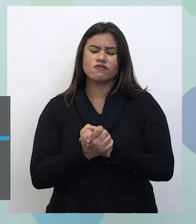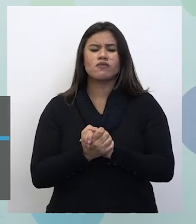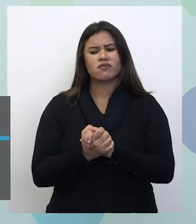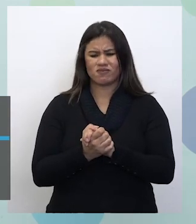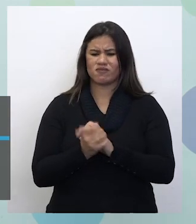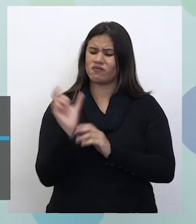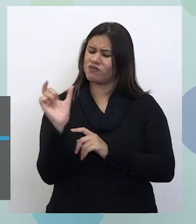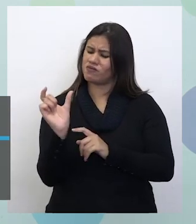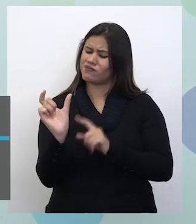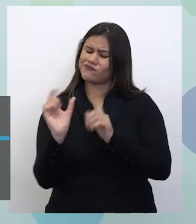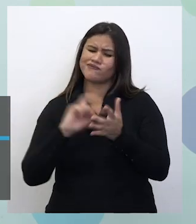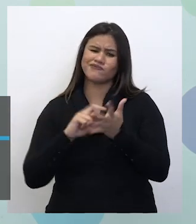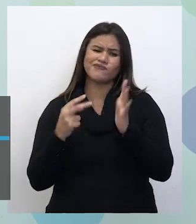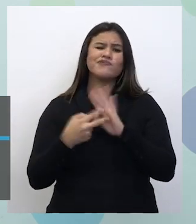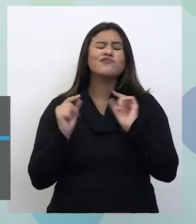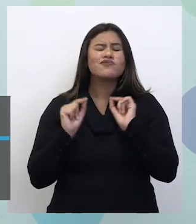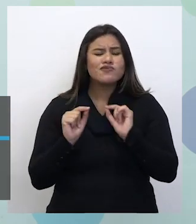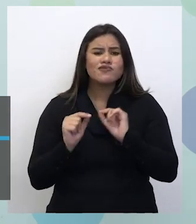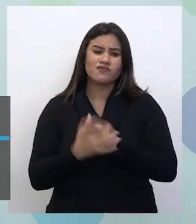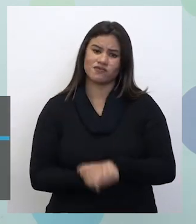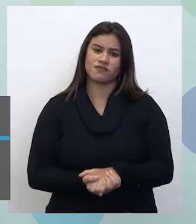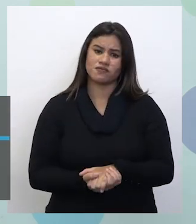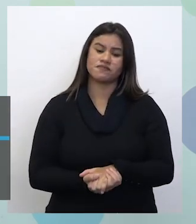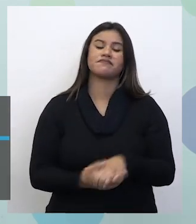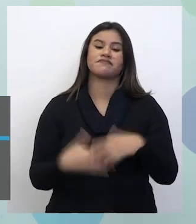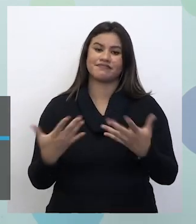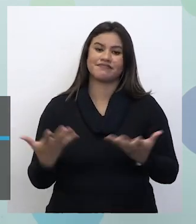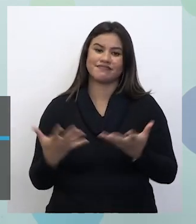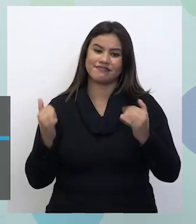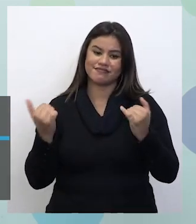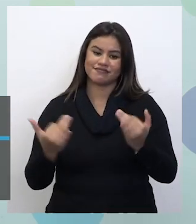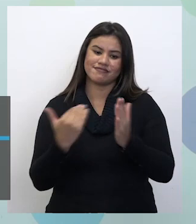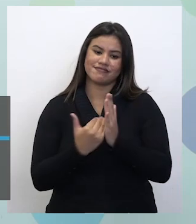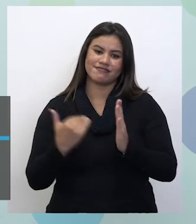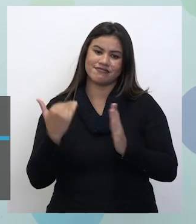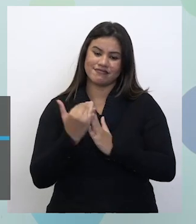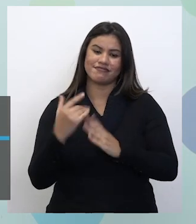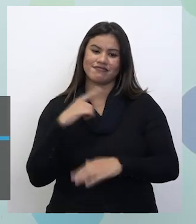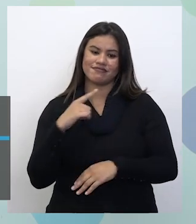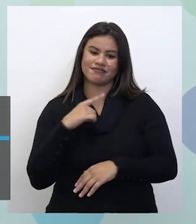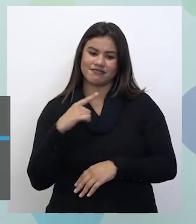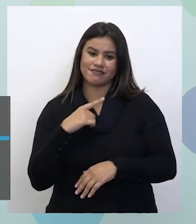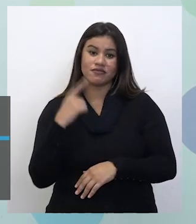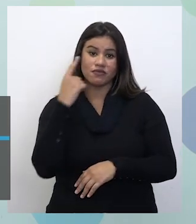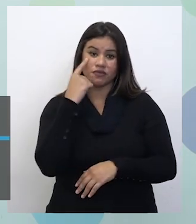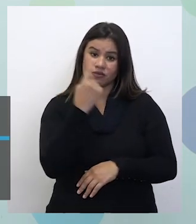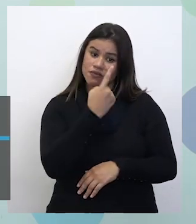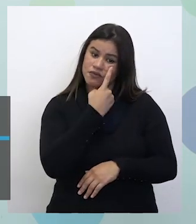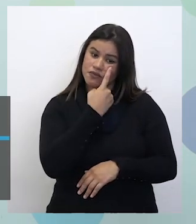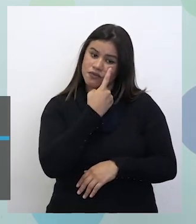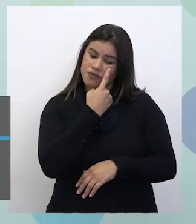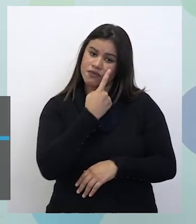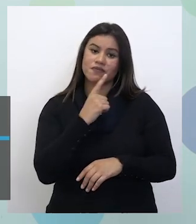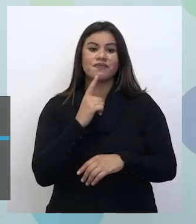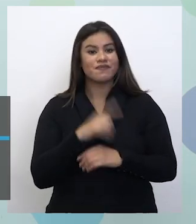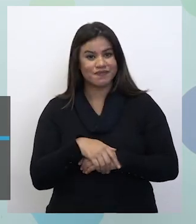nome é diferente, né? Novo para a gente. Então, a gente vai explicar um pouquinho do que se trata essa rubrica e dar uma olhada nesse